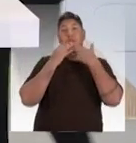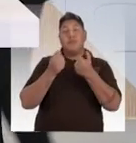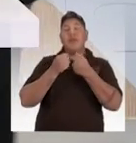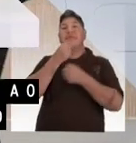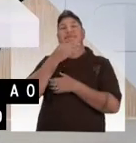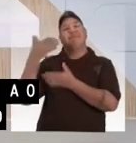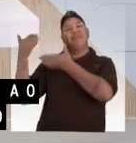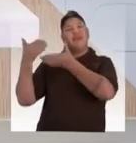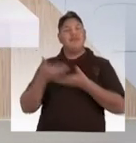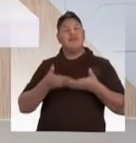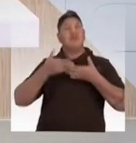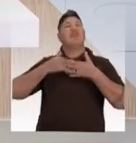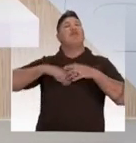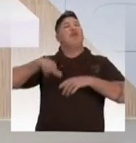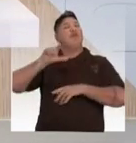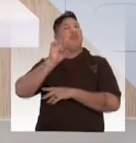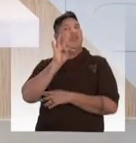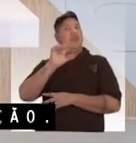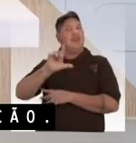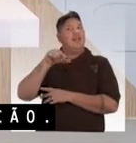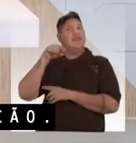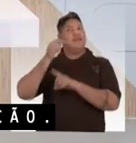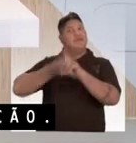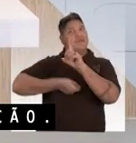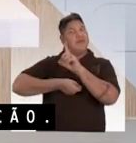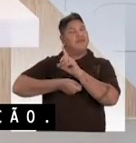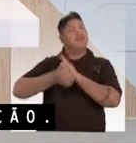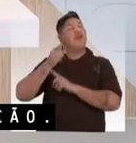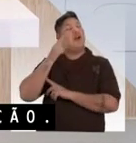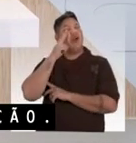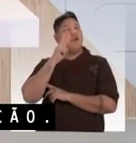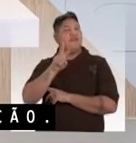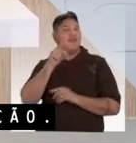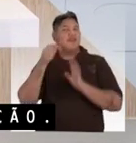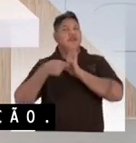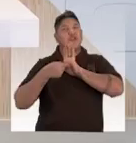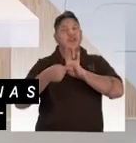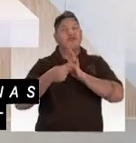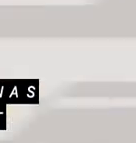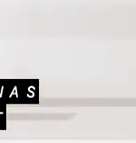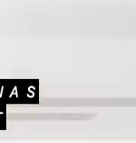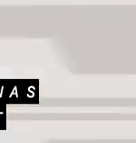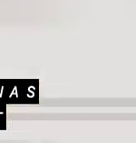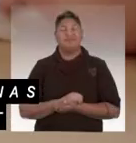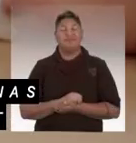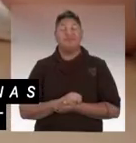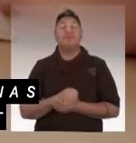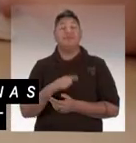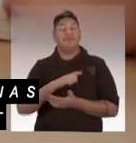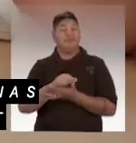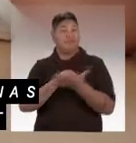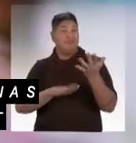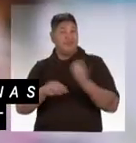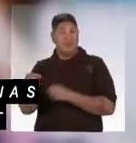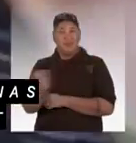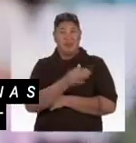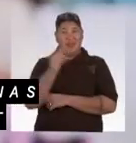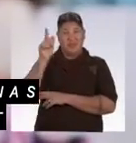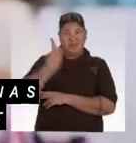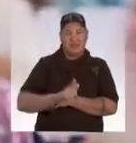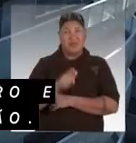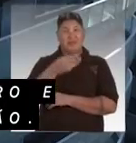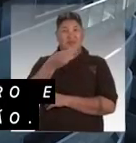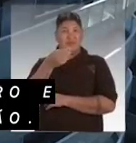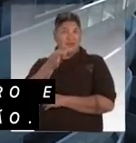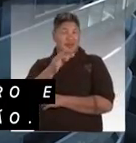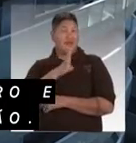Olá, seja bem-vindo ao Trabalho Legal do mês de julho. Veja agora os destaques desta edição. Iniciativas modernas de gestão